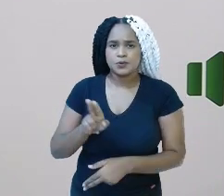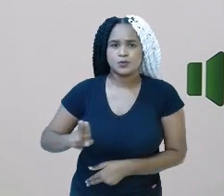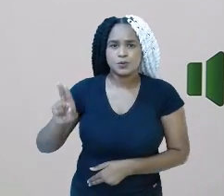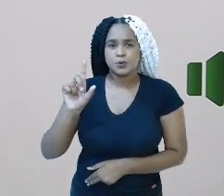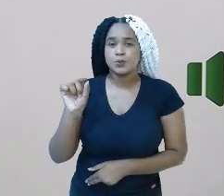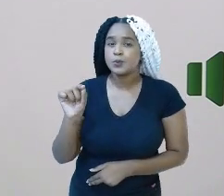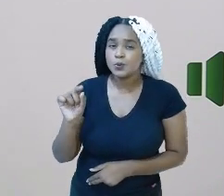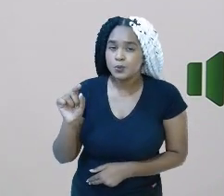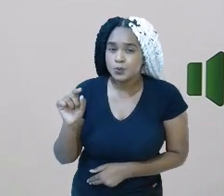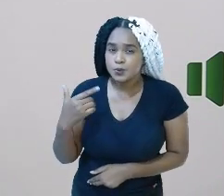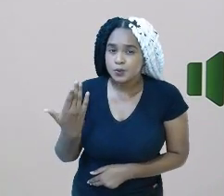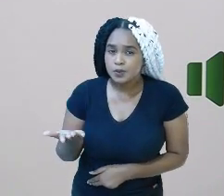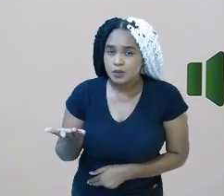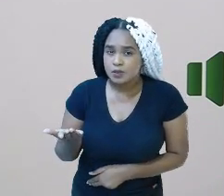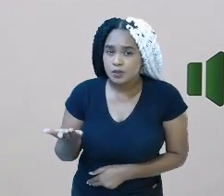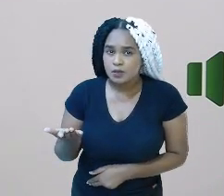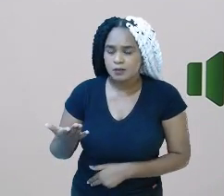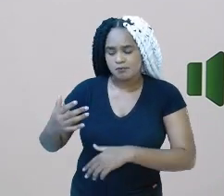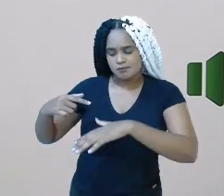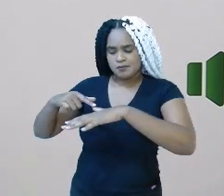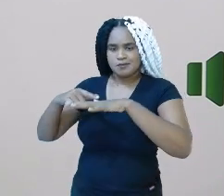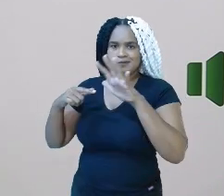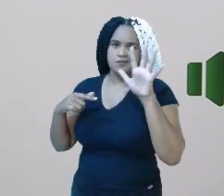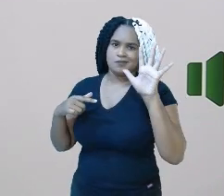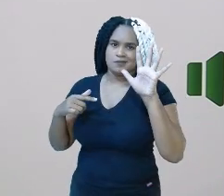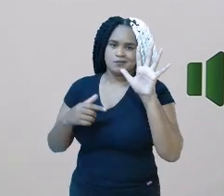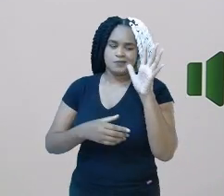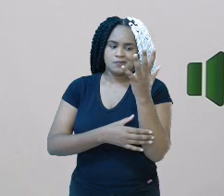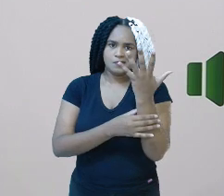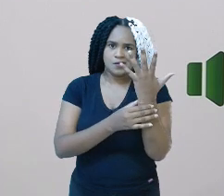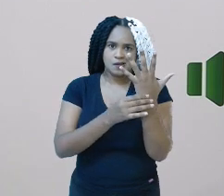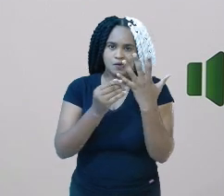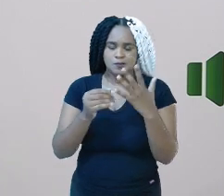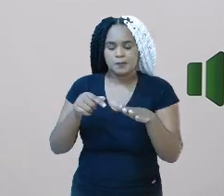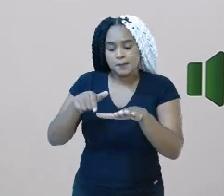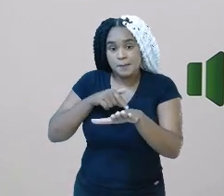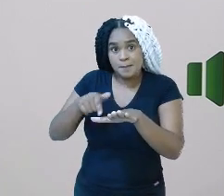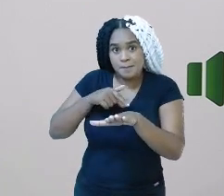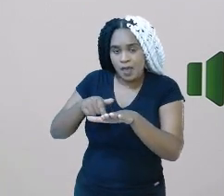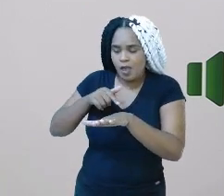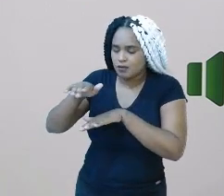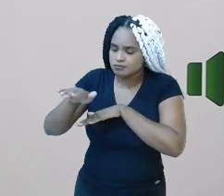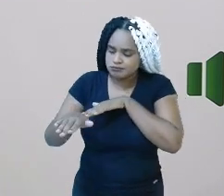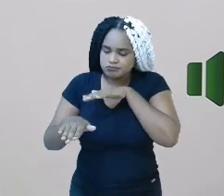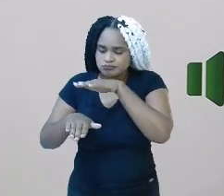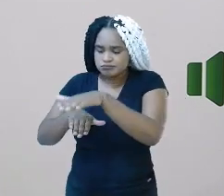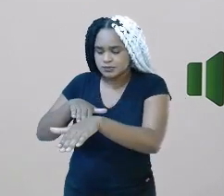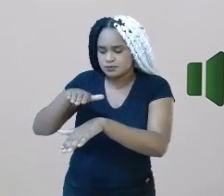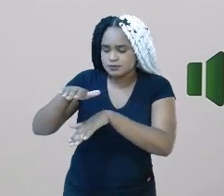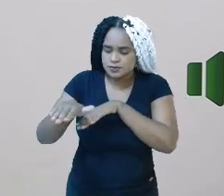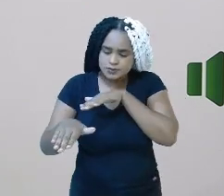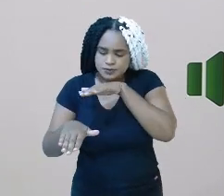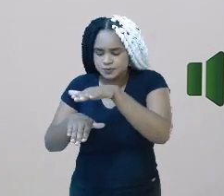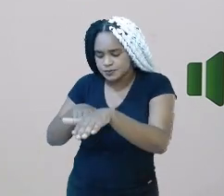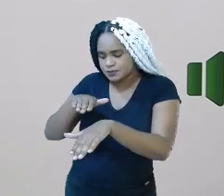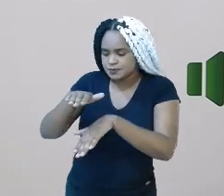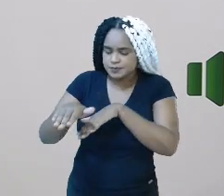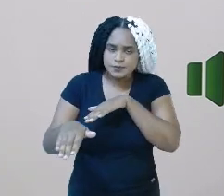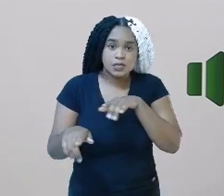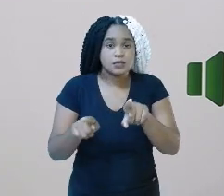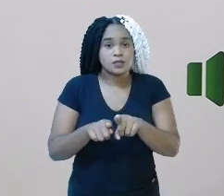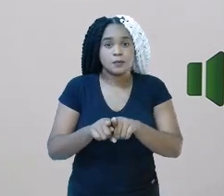utilizavam da mão, por exemplo, dos passos, do lado